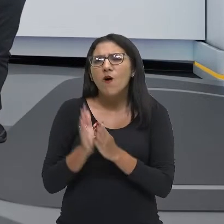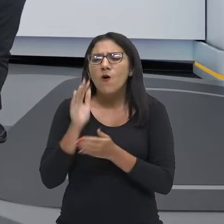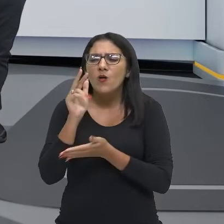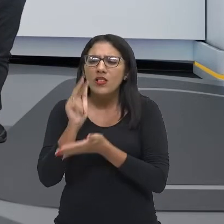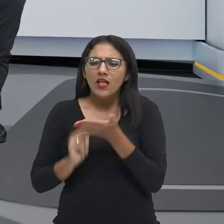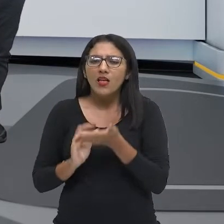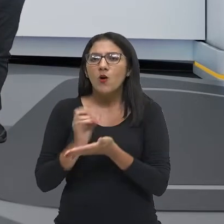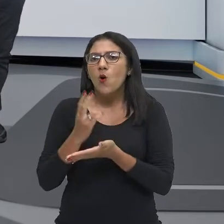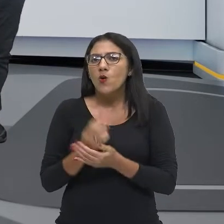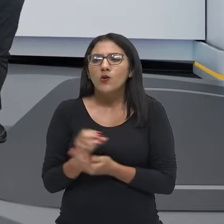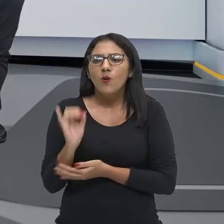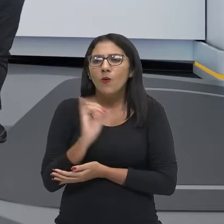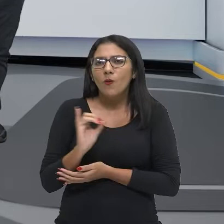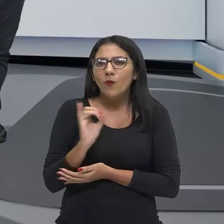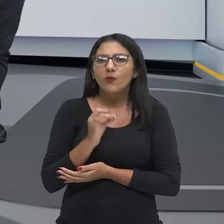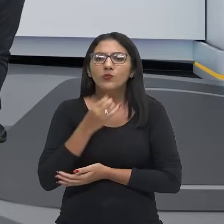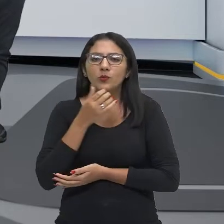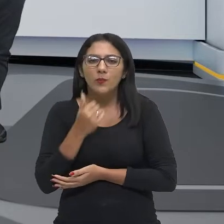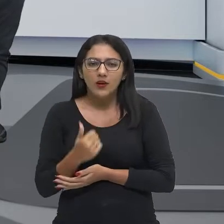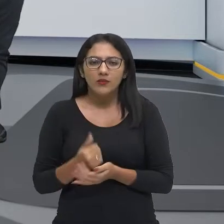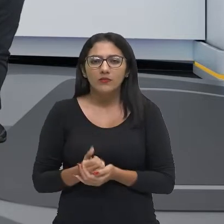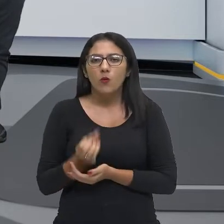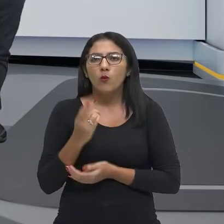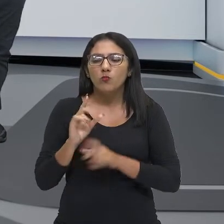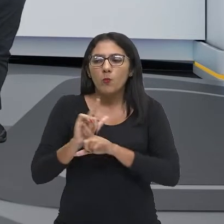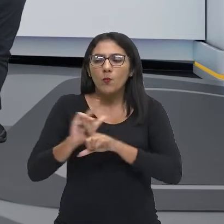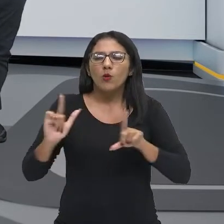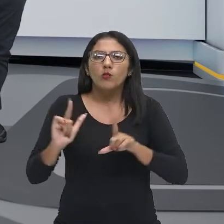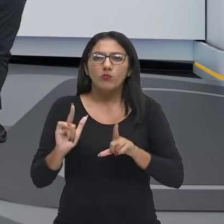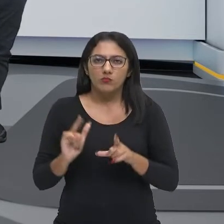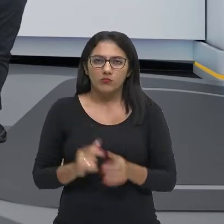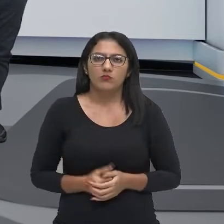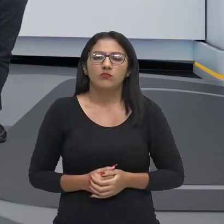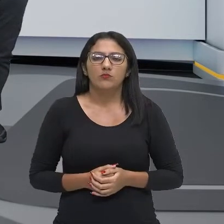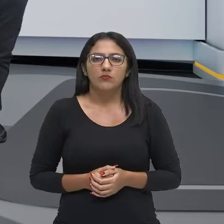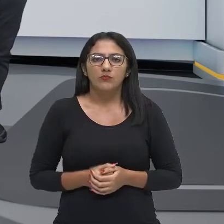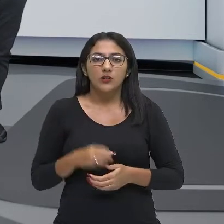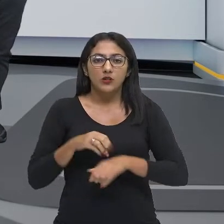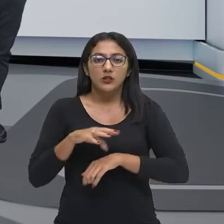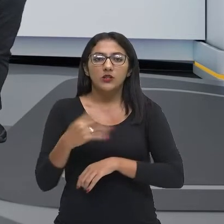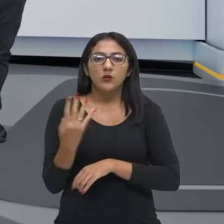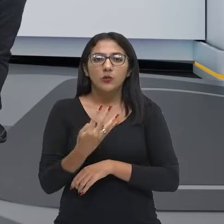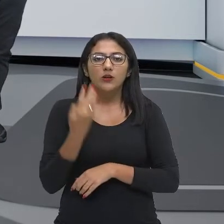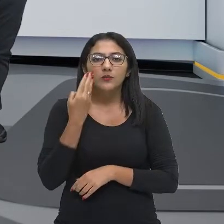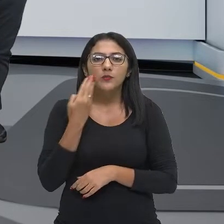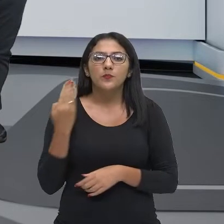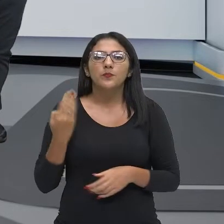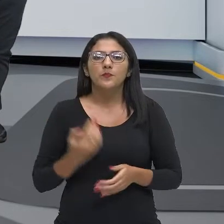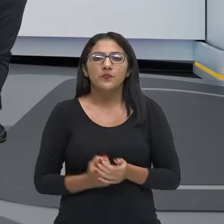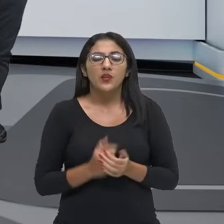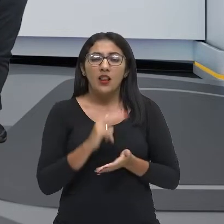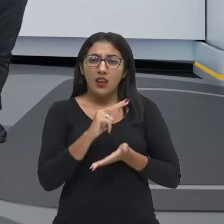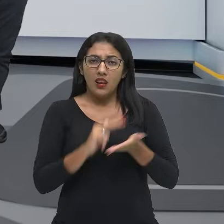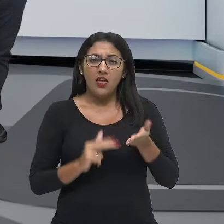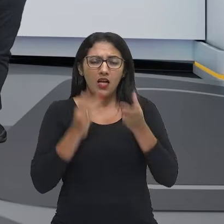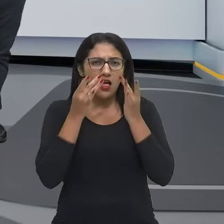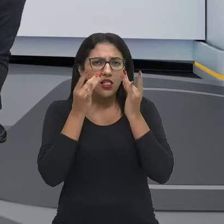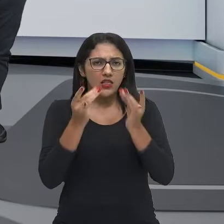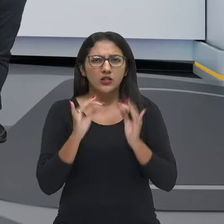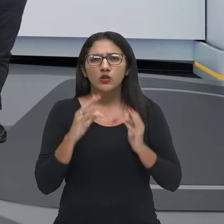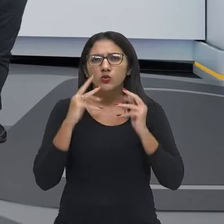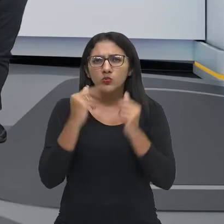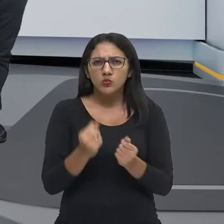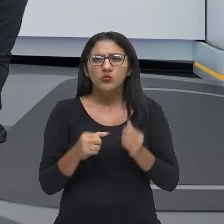como está? Ou deixar em branco. Dica 4. Leia atentamente ao que se pede